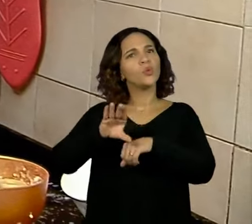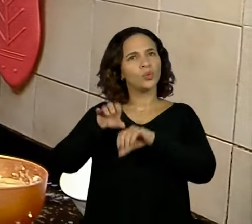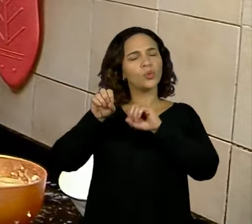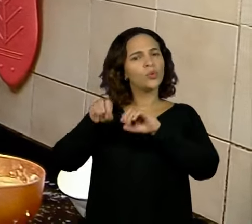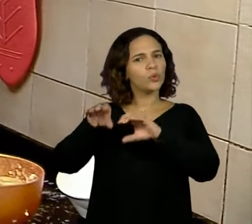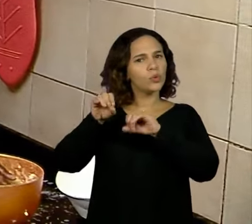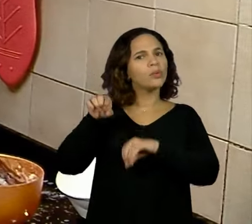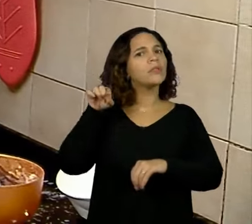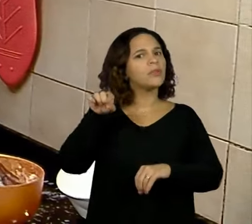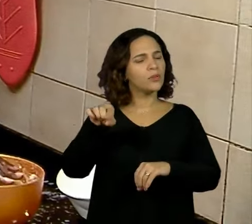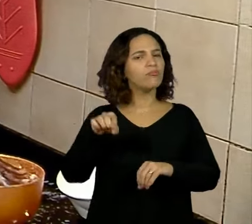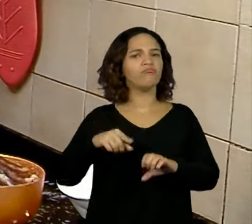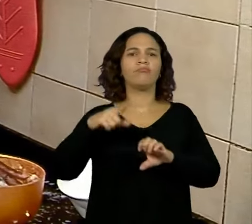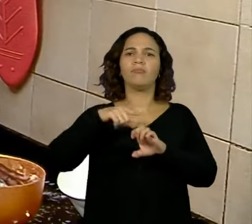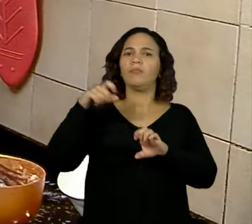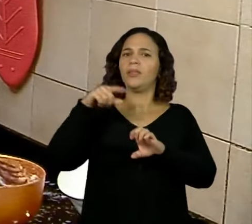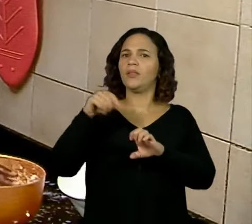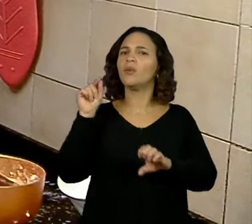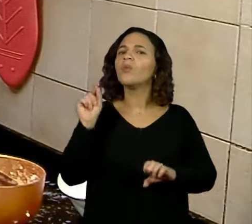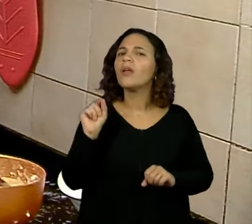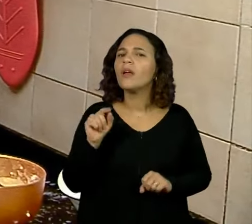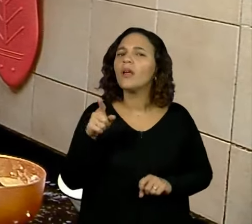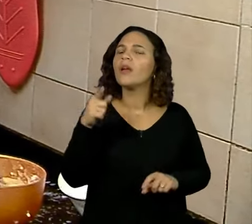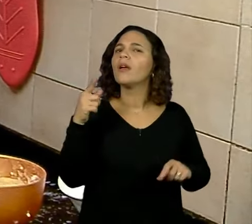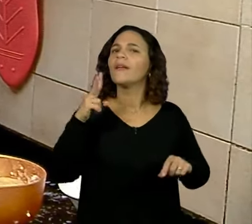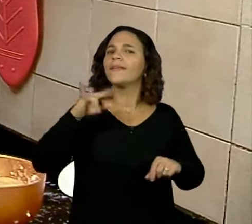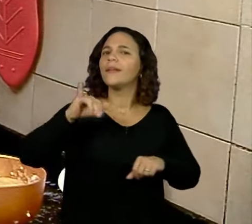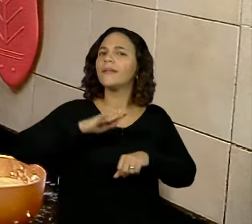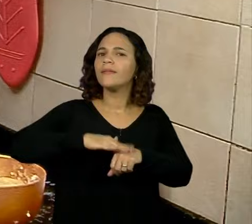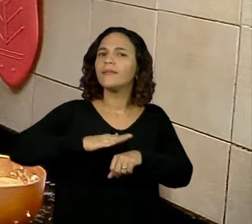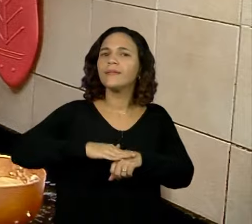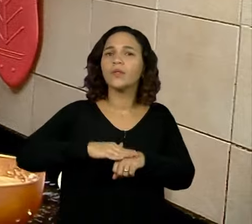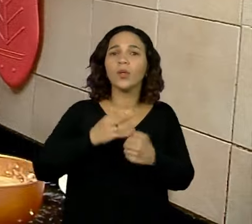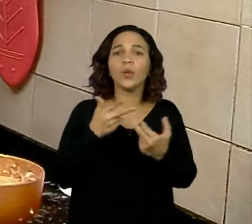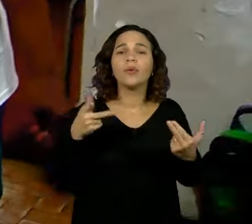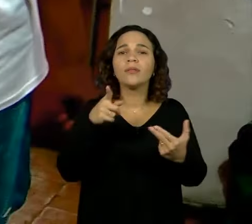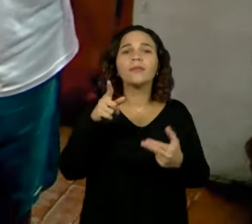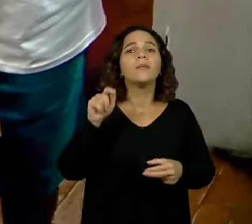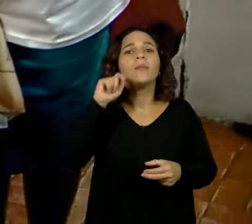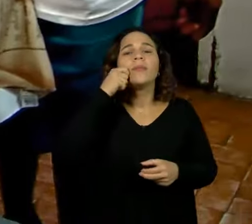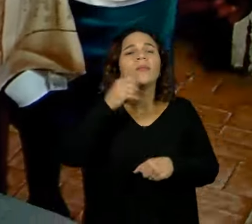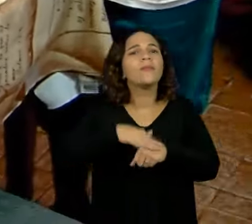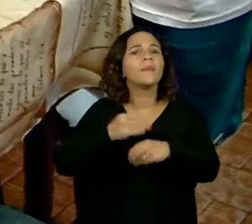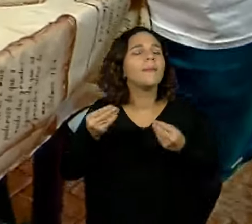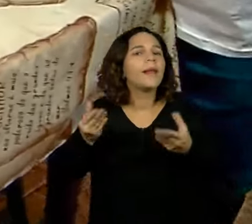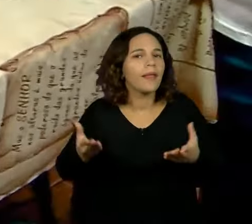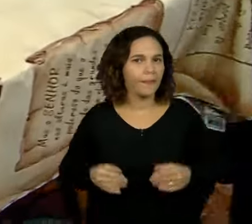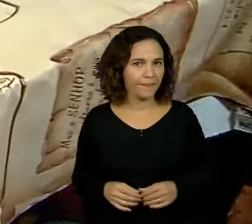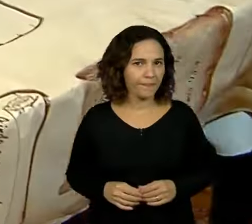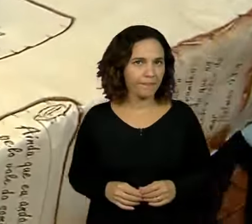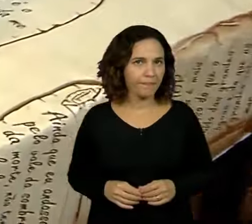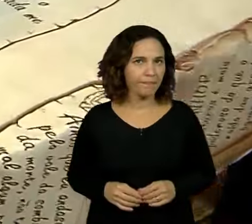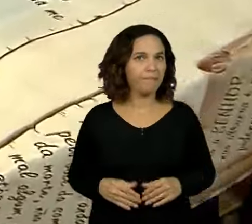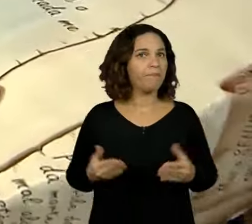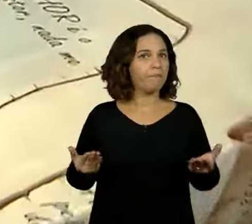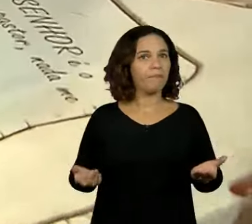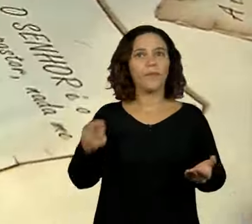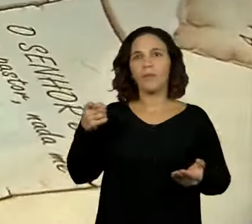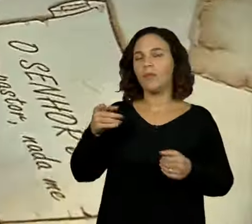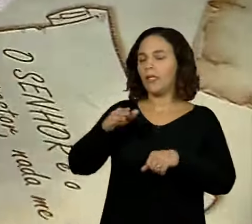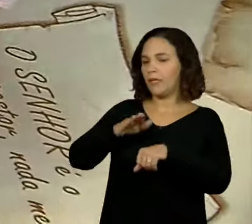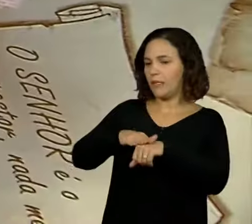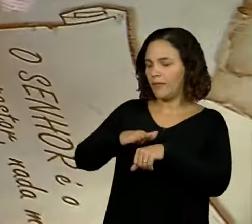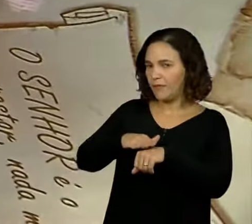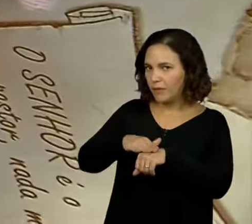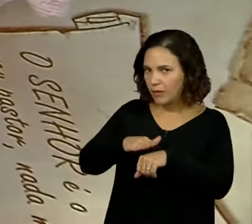empreendedorismo, né? Empreender. Você vai estar fazendo um pão para quê? né? Então, pão você está fazendo